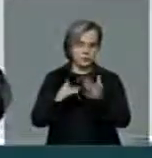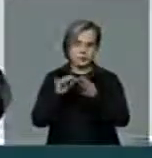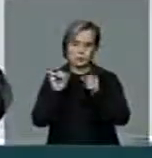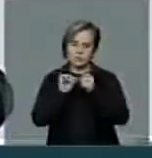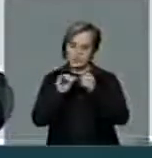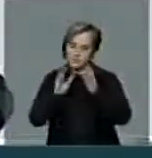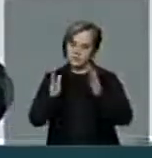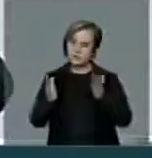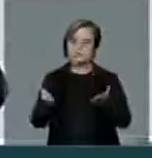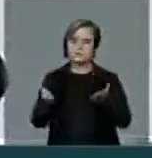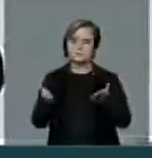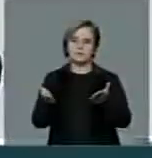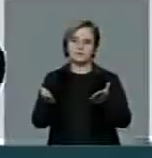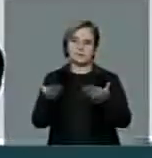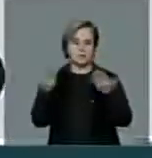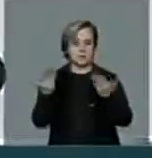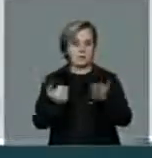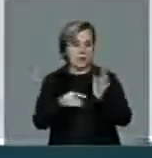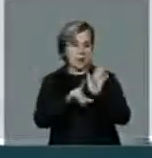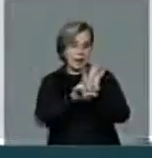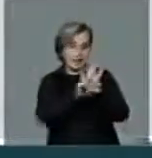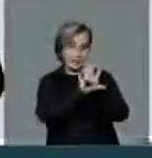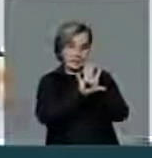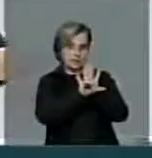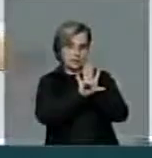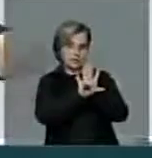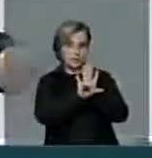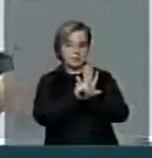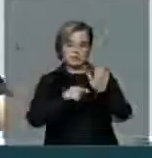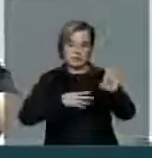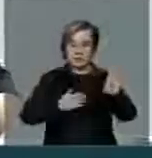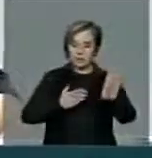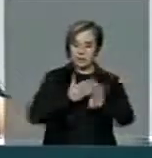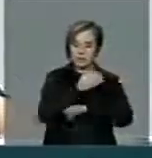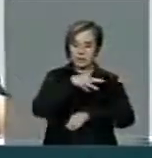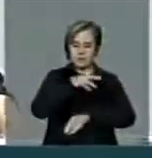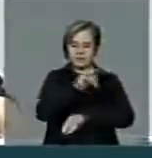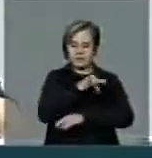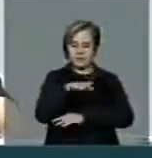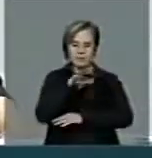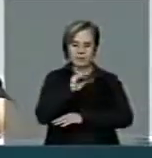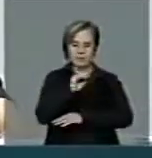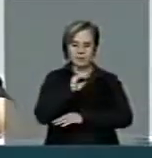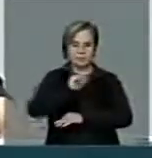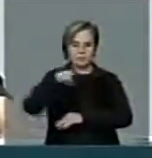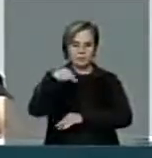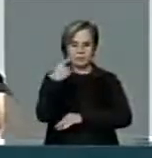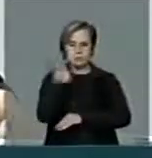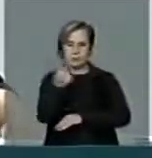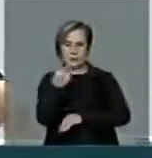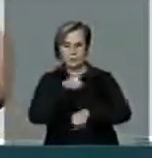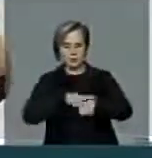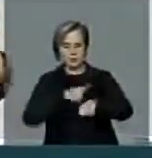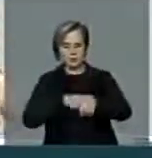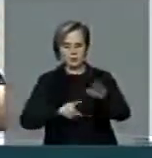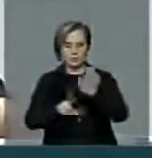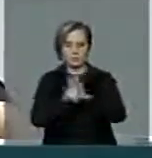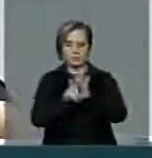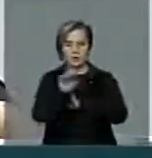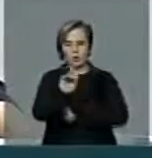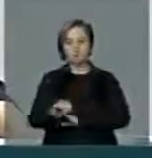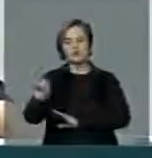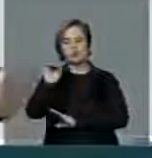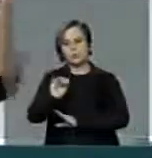feito. Agora, a lei foi aprovada em maio e a segunda parte da lei em outubro, que é exatamente a parte